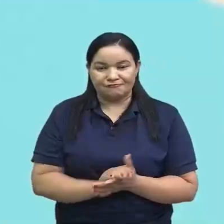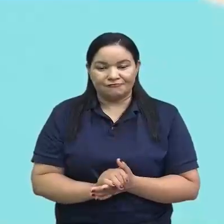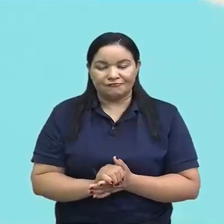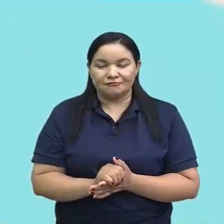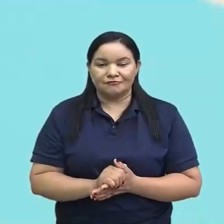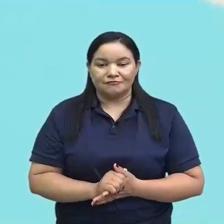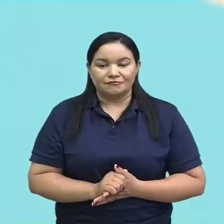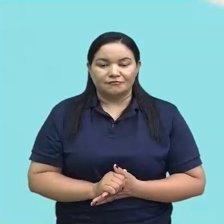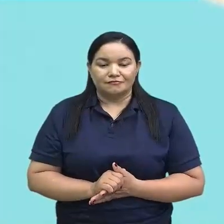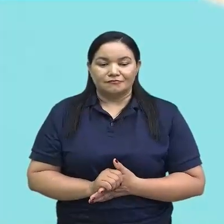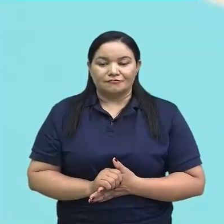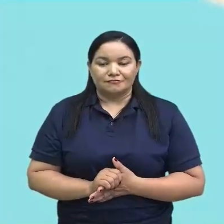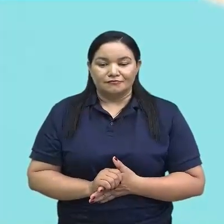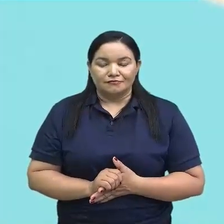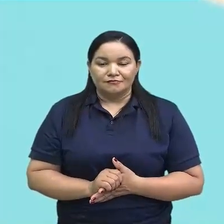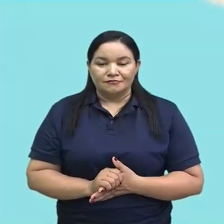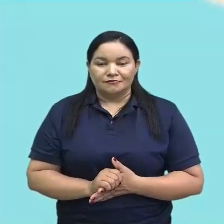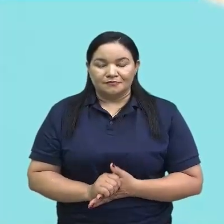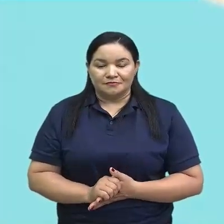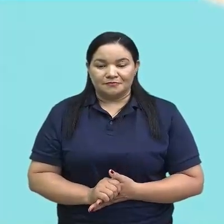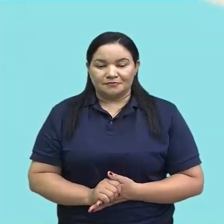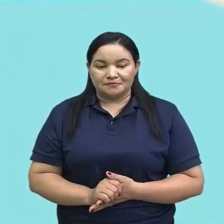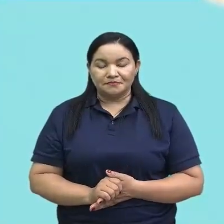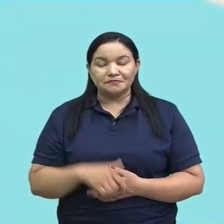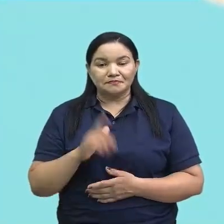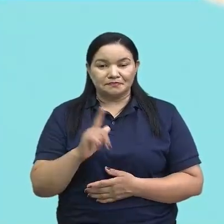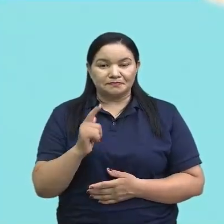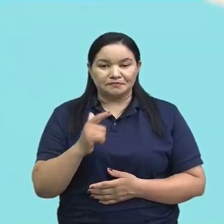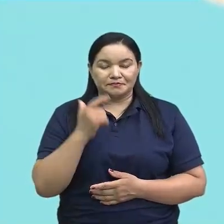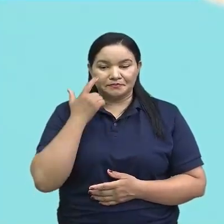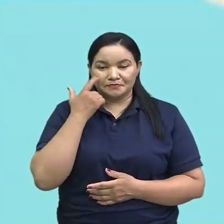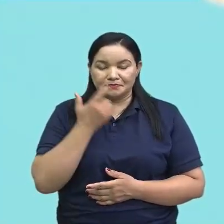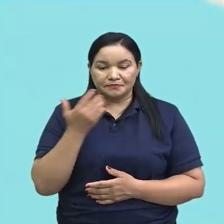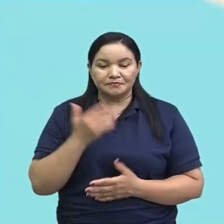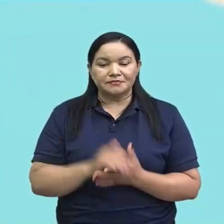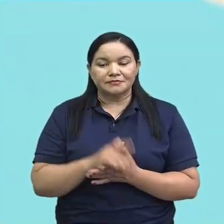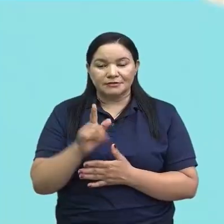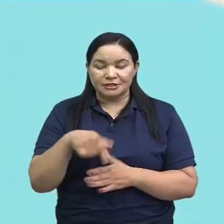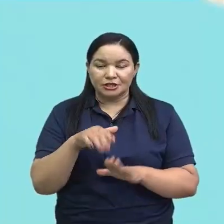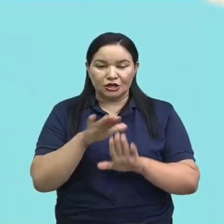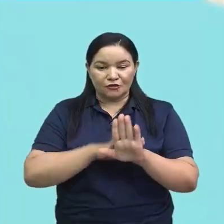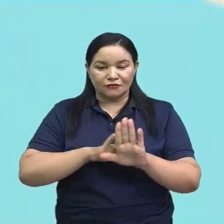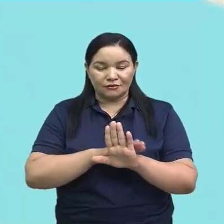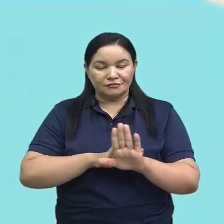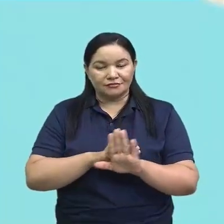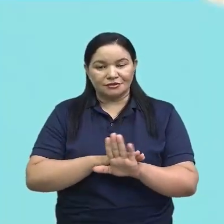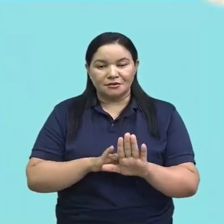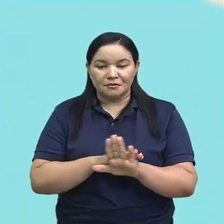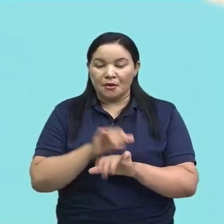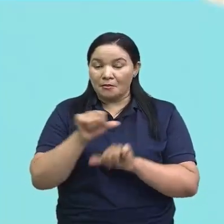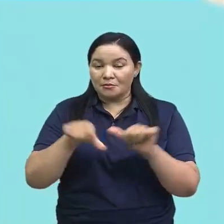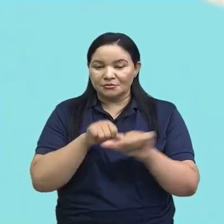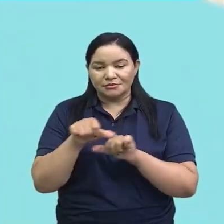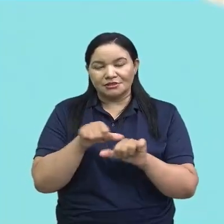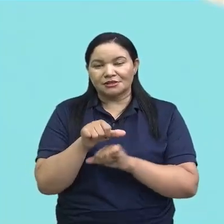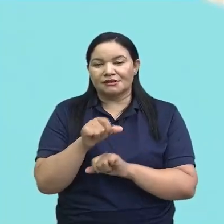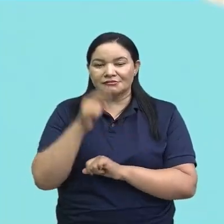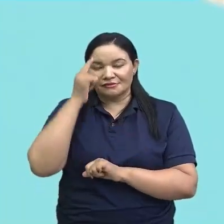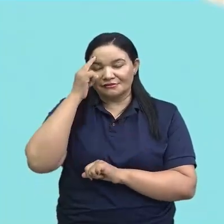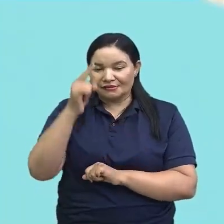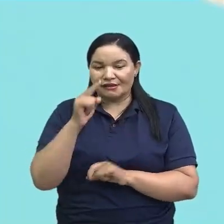acaba ficando, tomando posse disso. Então, observem que esse eufemismo vem exatamente aí para suavizar essa